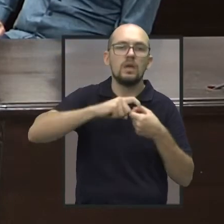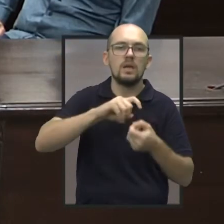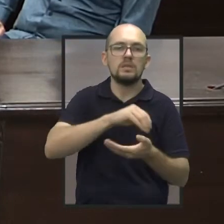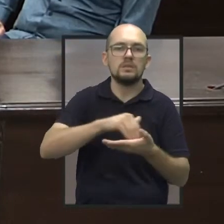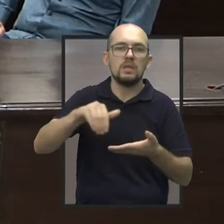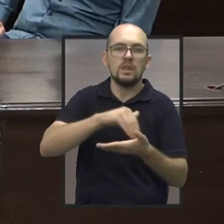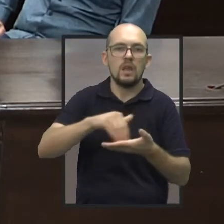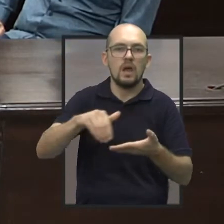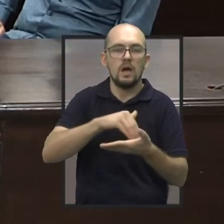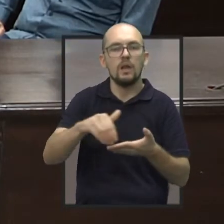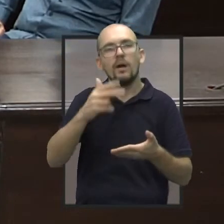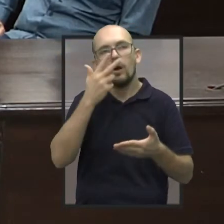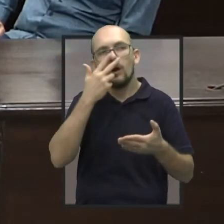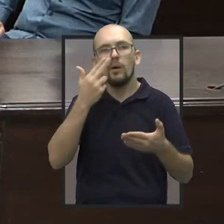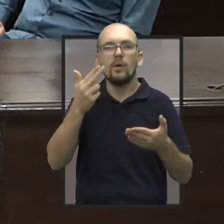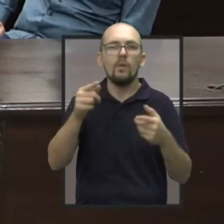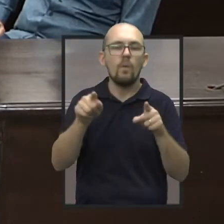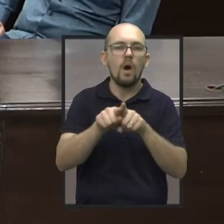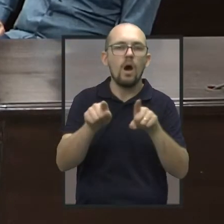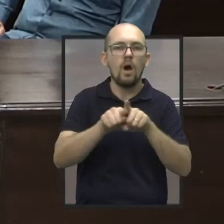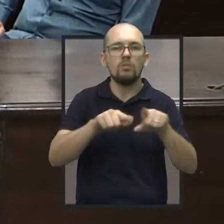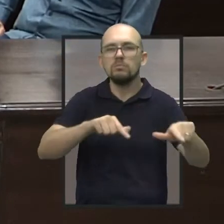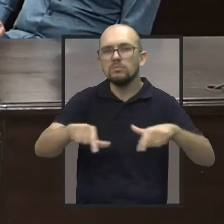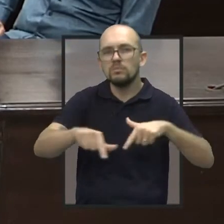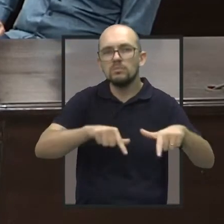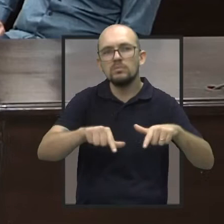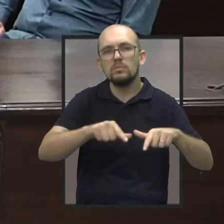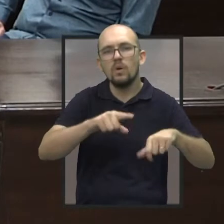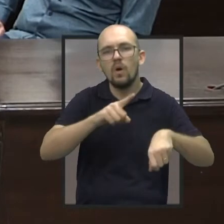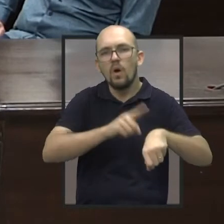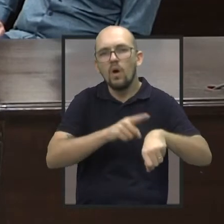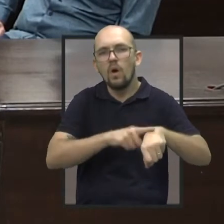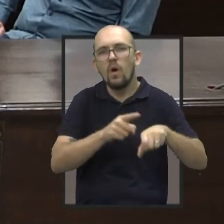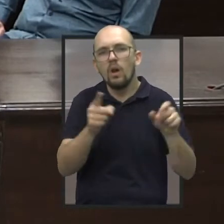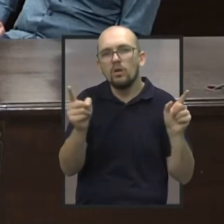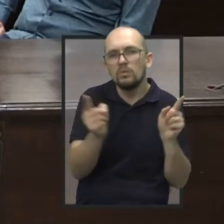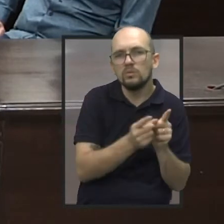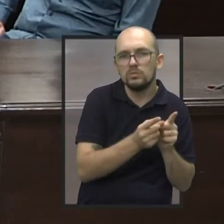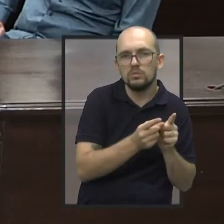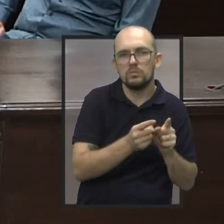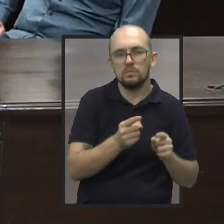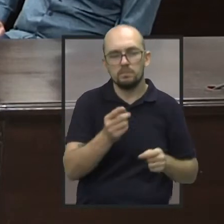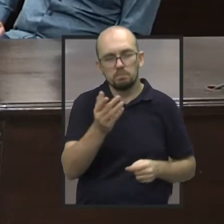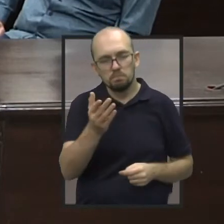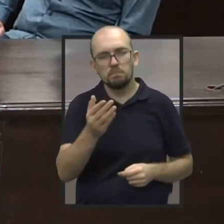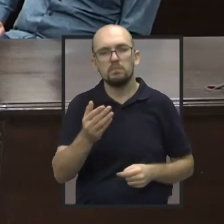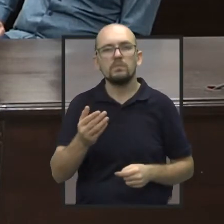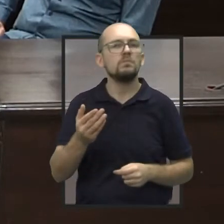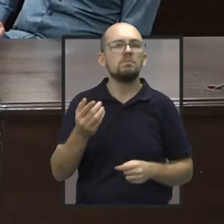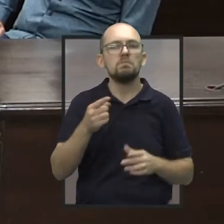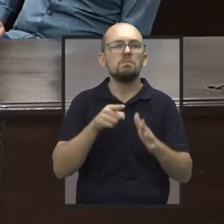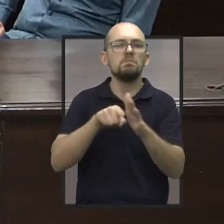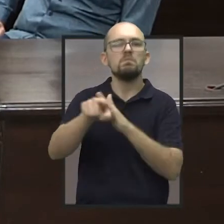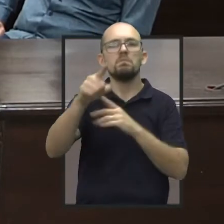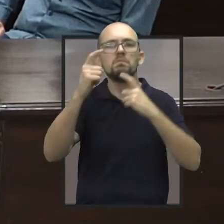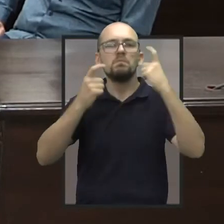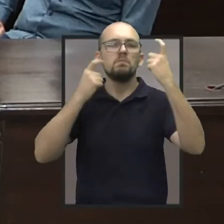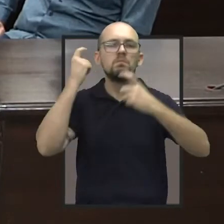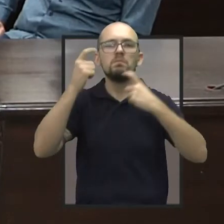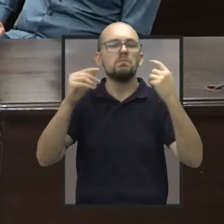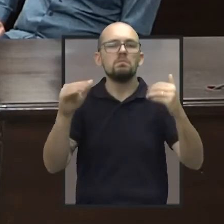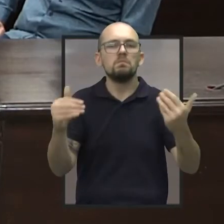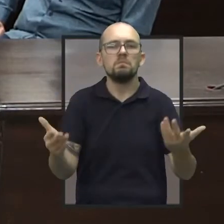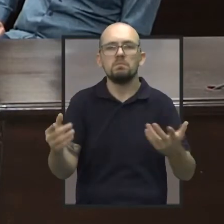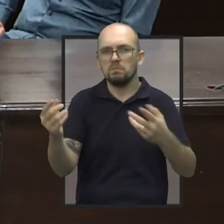públicos que estariam com um funcionamento mais restrito nesse período da pandemia. Qual é a preocupação do senhor